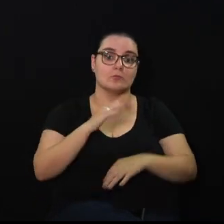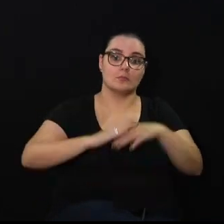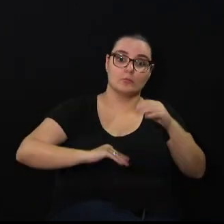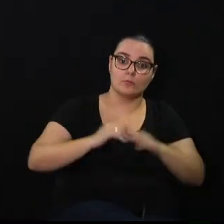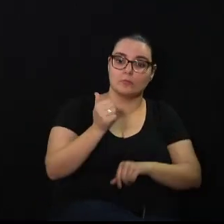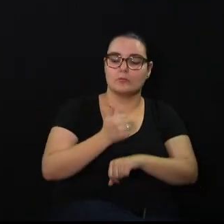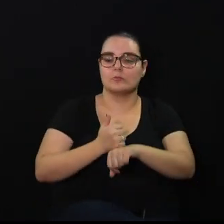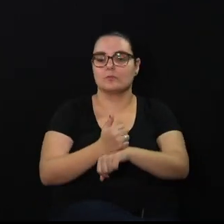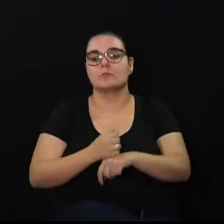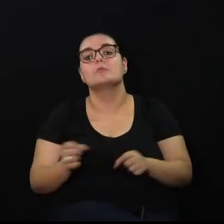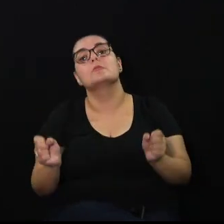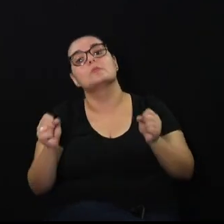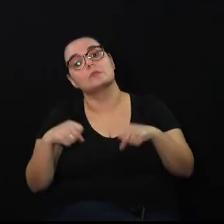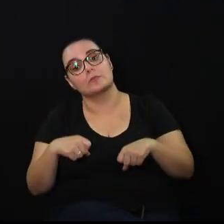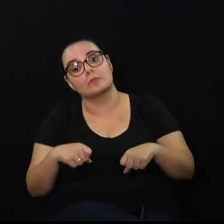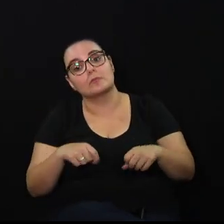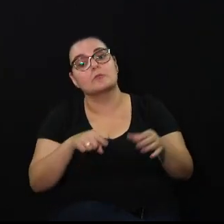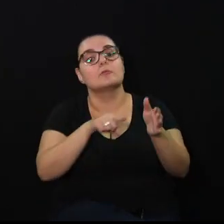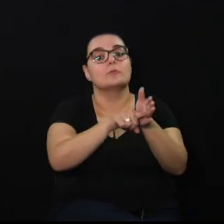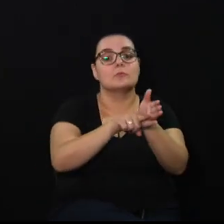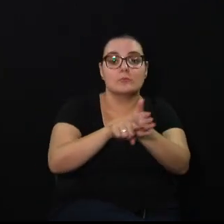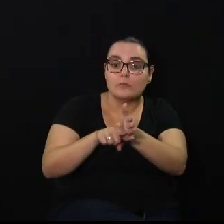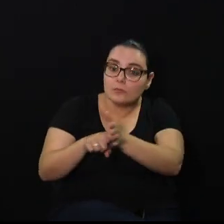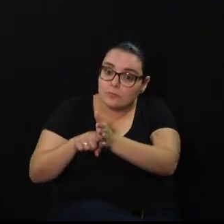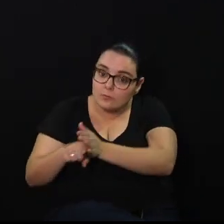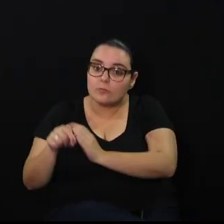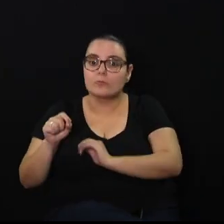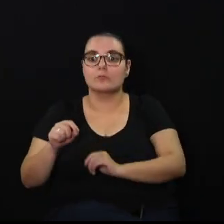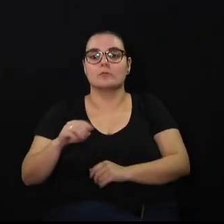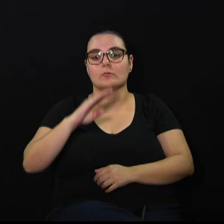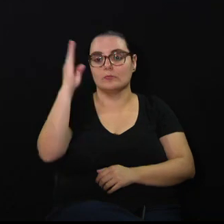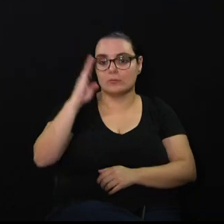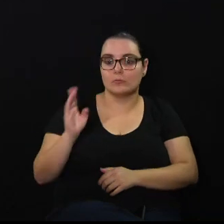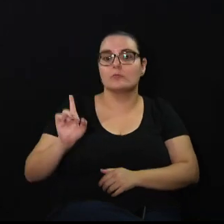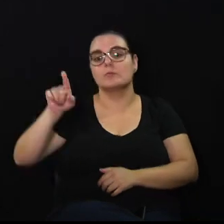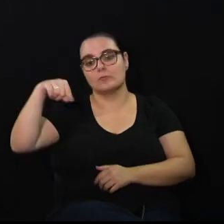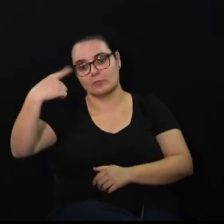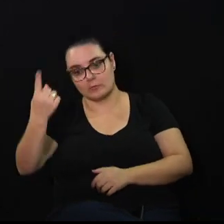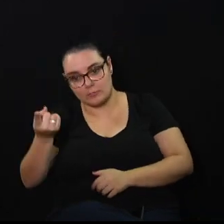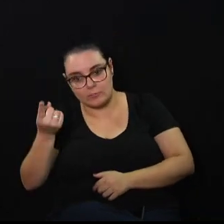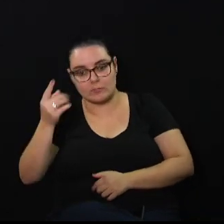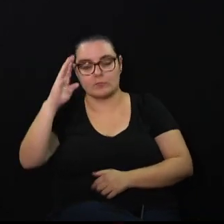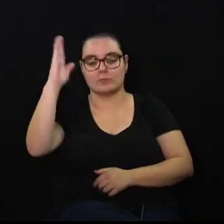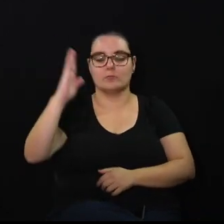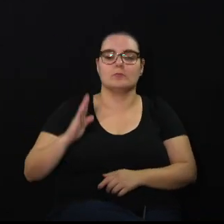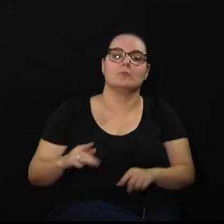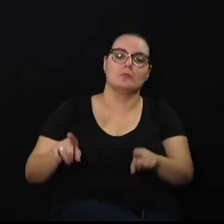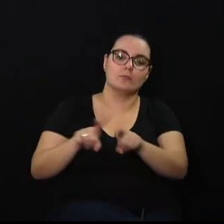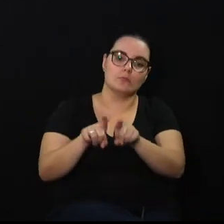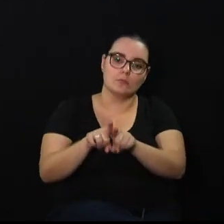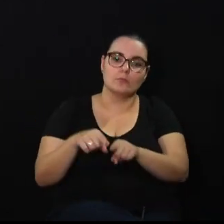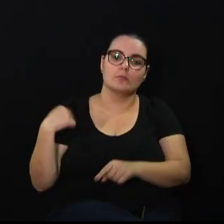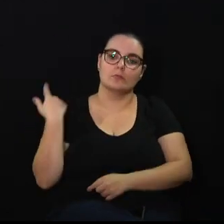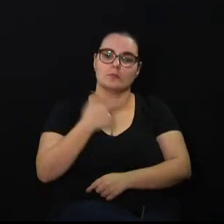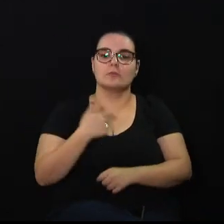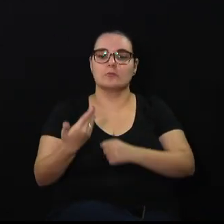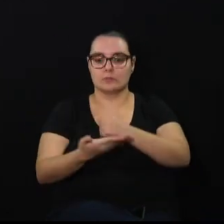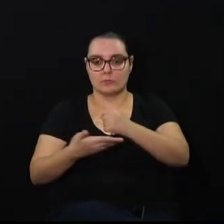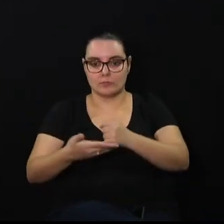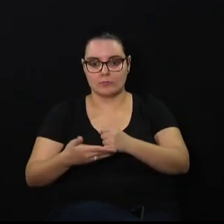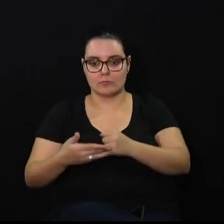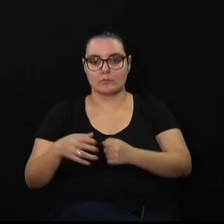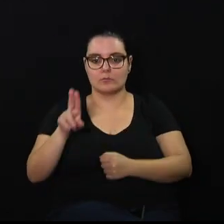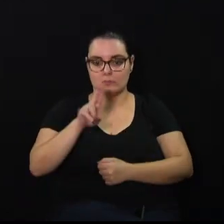pesquisas que muitas pessoas fazem no brasil e fora do brasil principalmente ea gente se baseia nisso para fazer a nossa intervenção